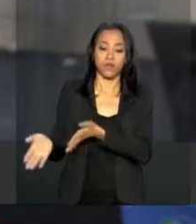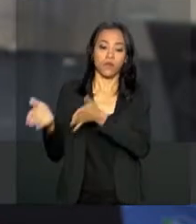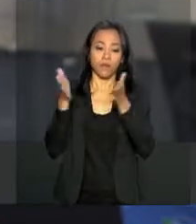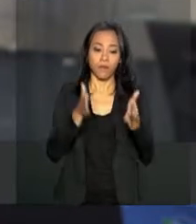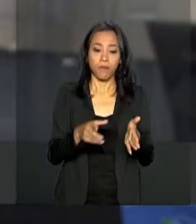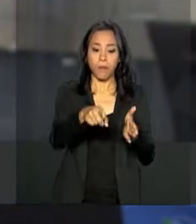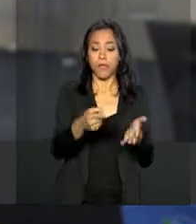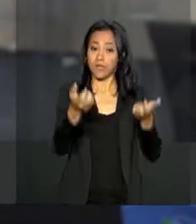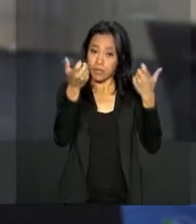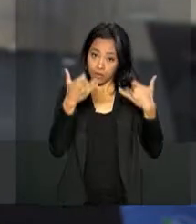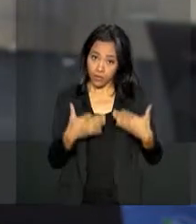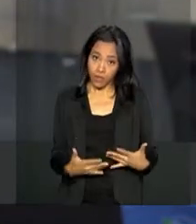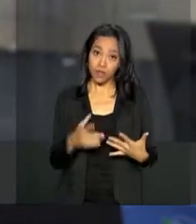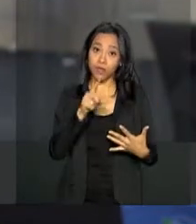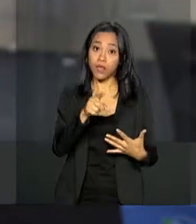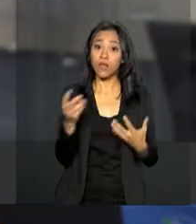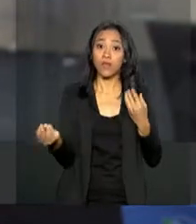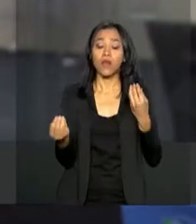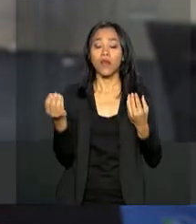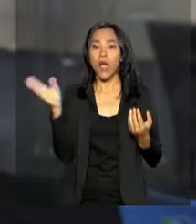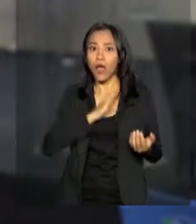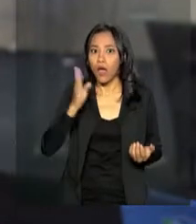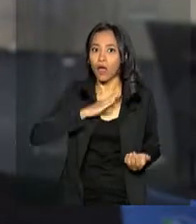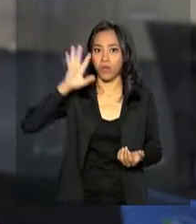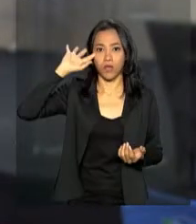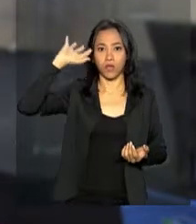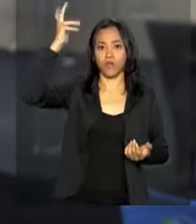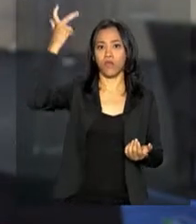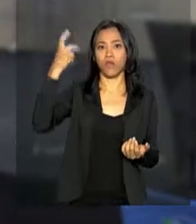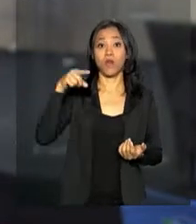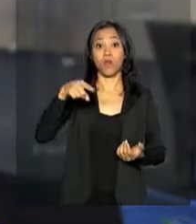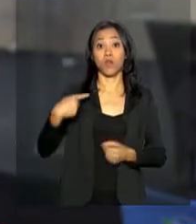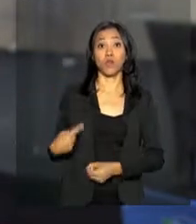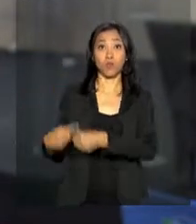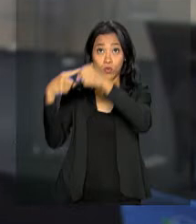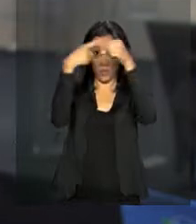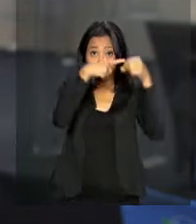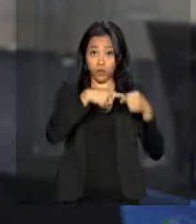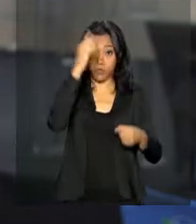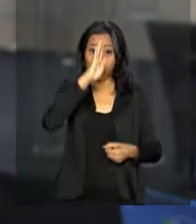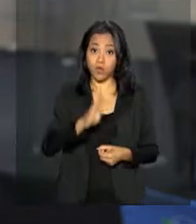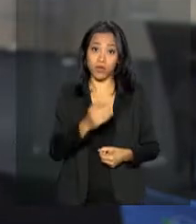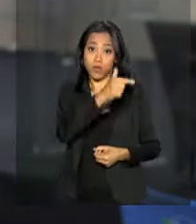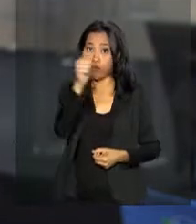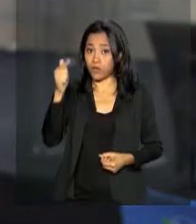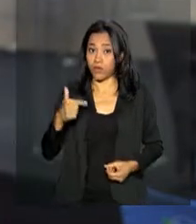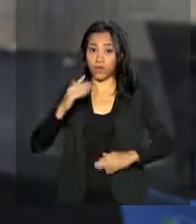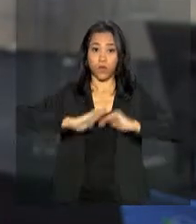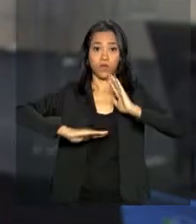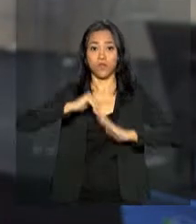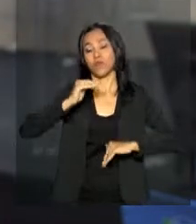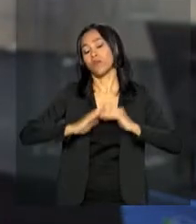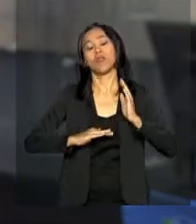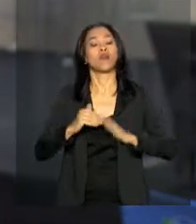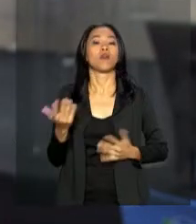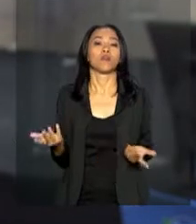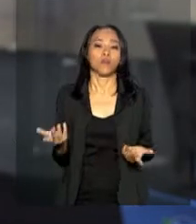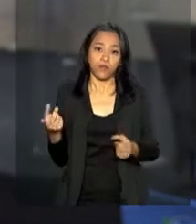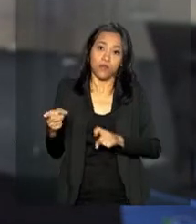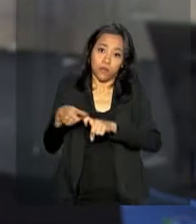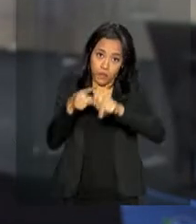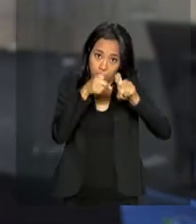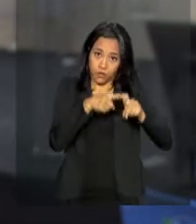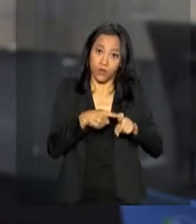velocidade com que uma solução foi adotada para não deixar municípios brasileiros sem profissionais do programa mais médicos